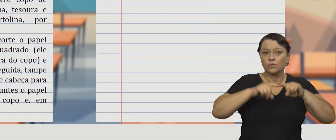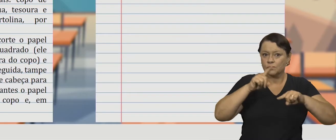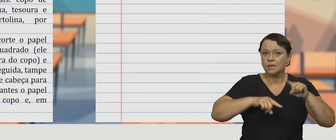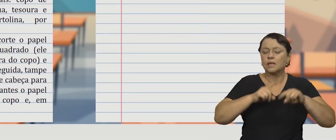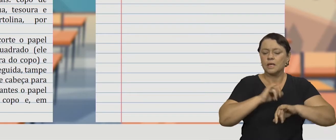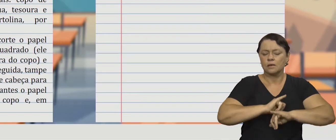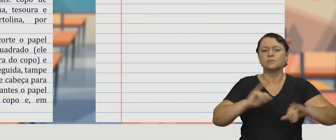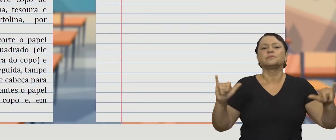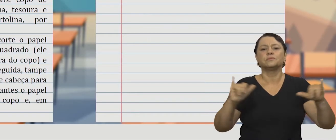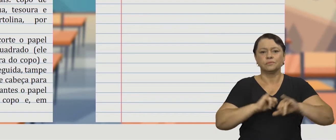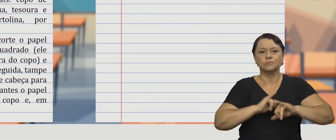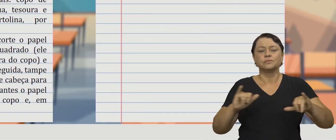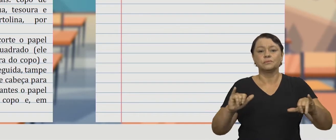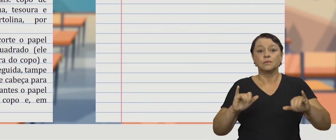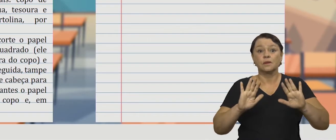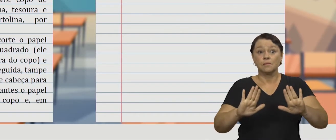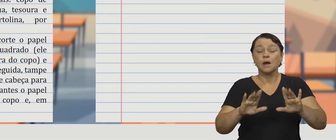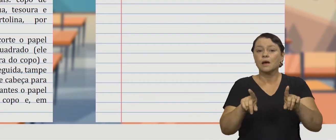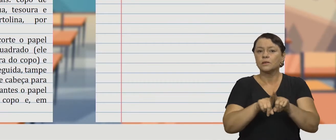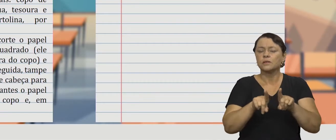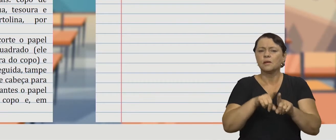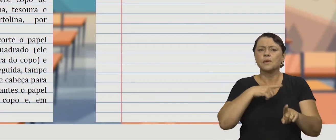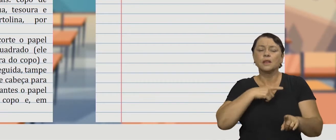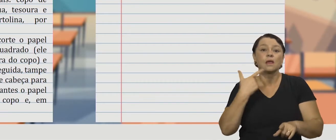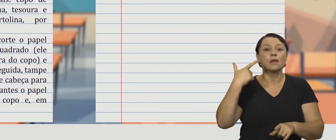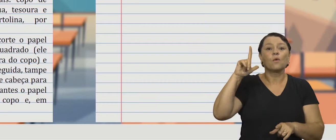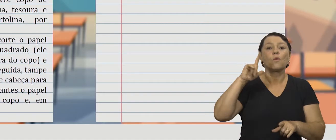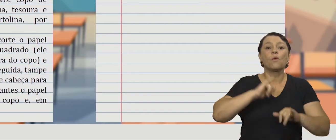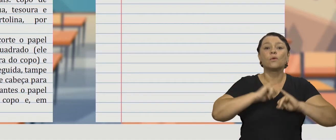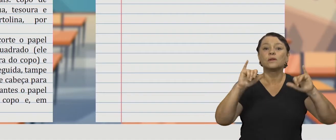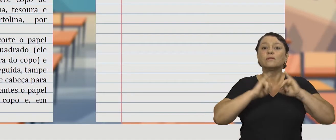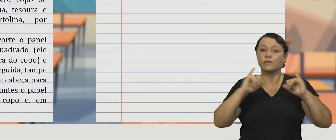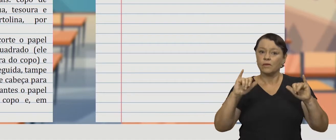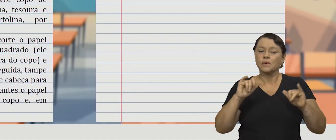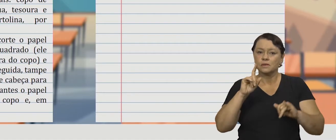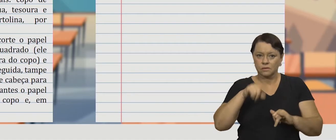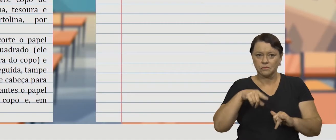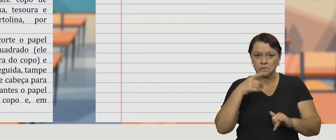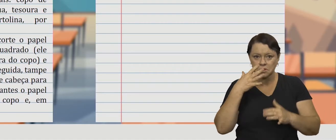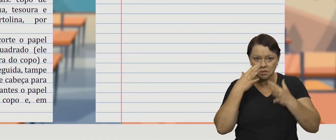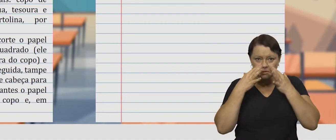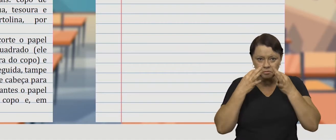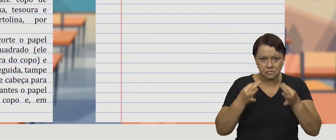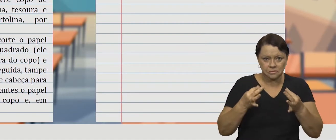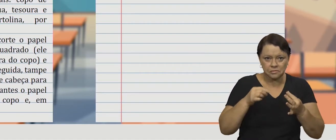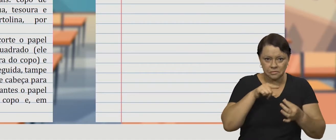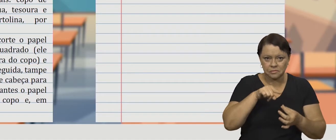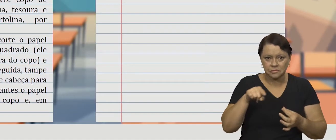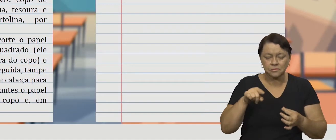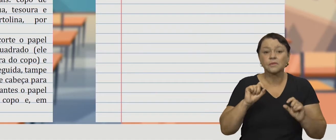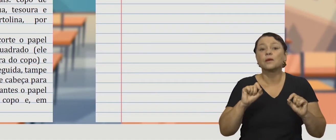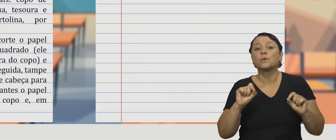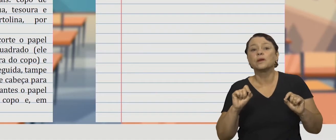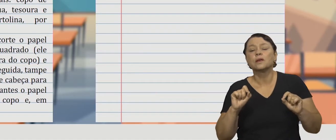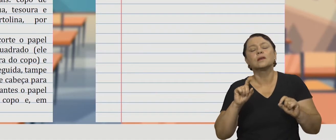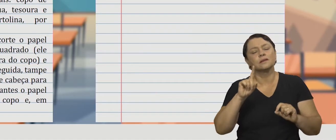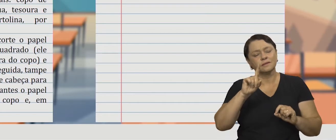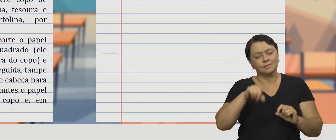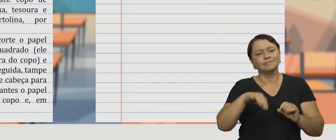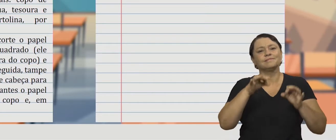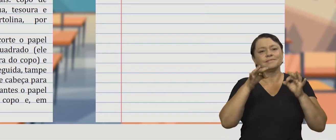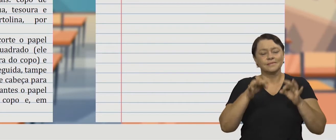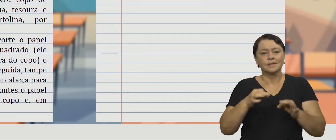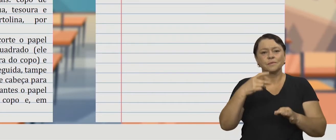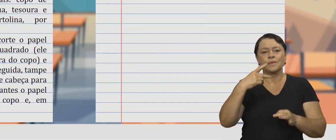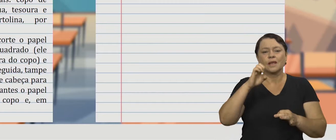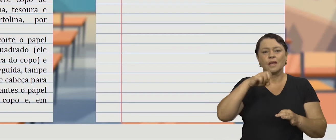são informados. Mas também há uma outra informação nessa parte. Vocês conseguem identificar qual é? Isso mesmo!